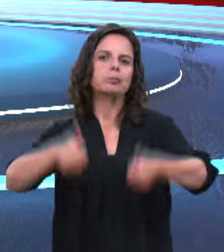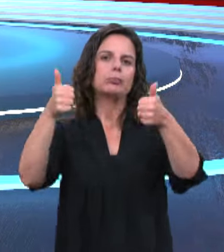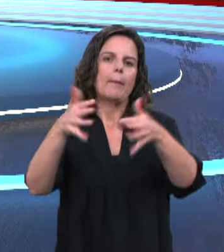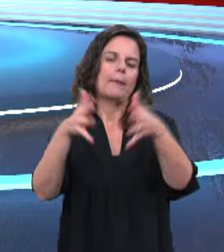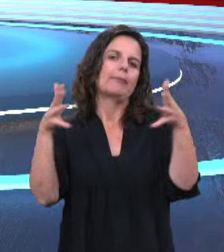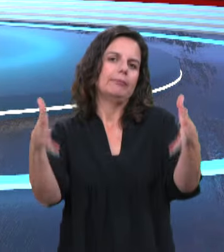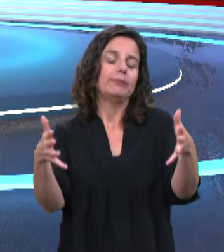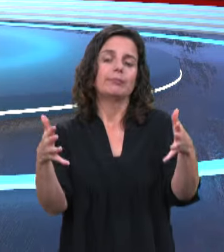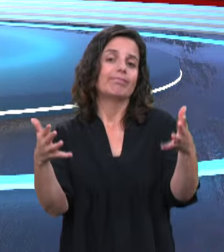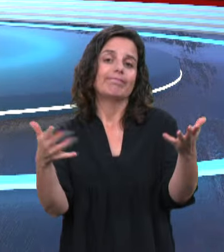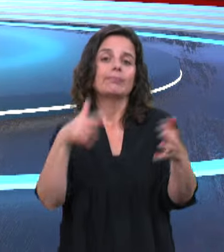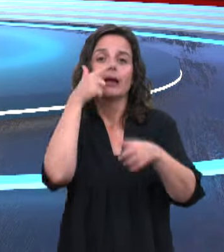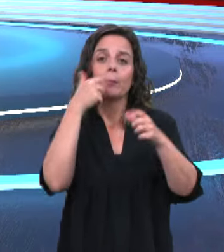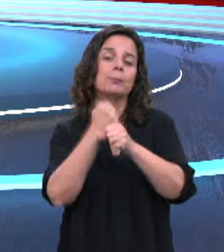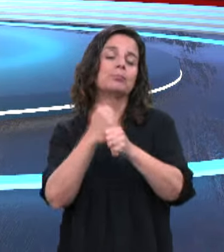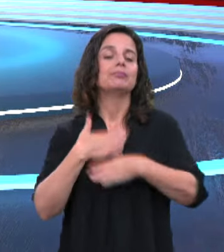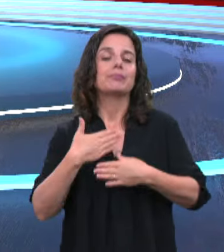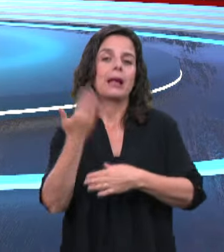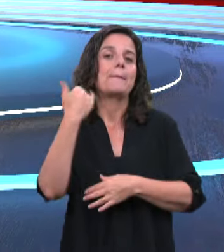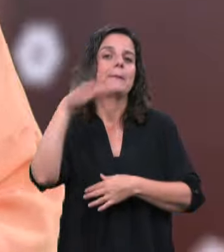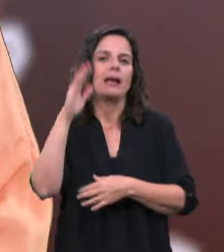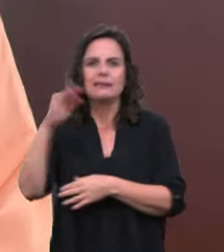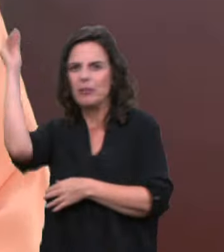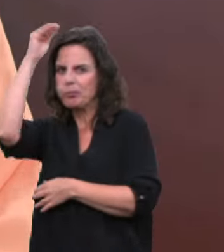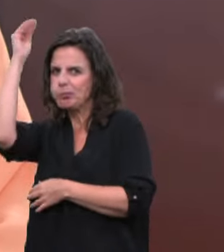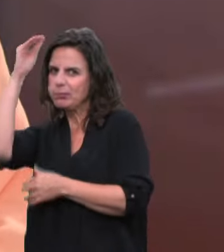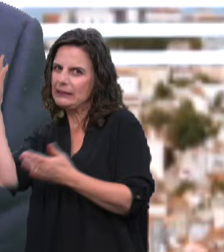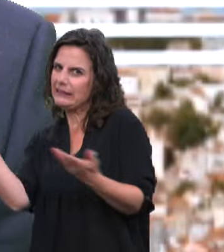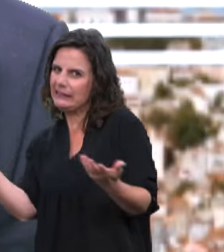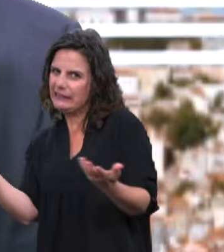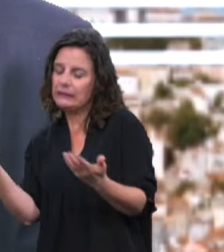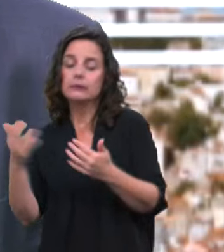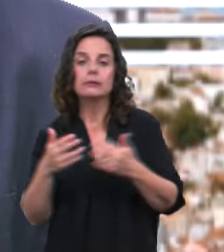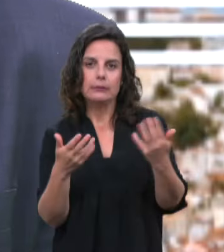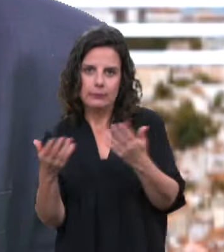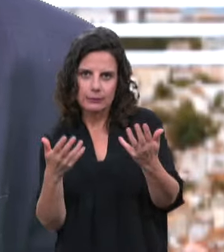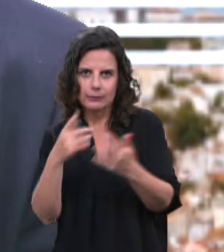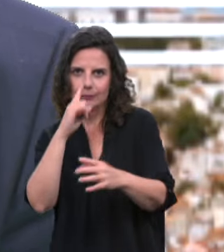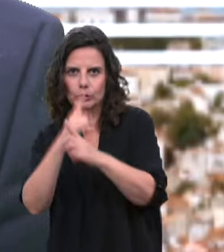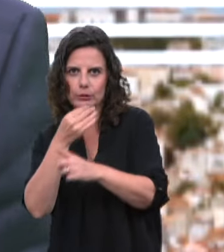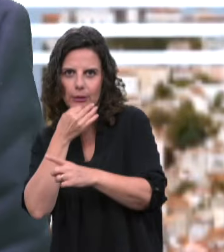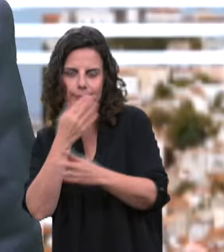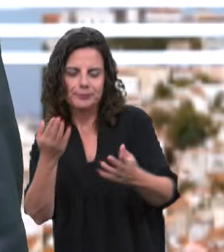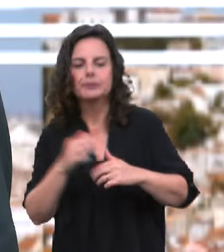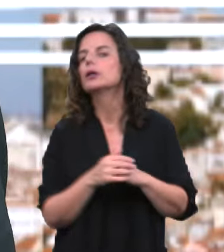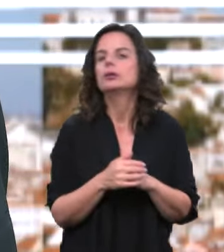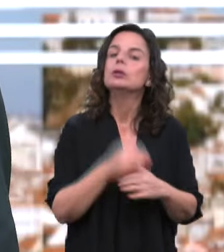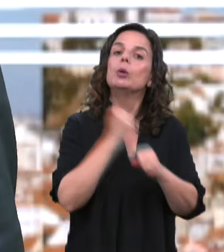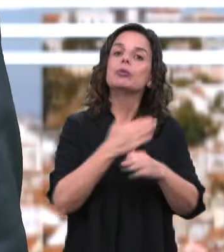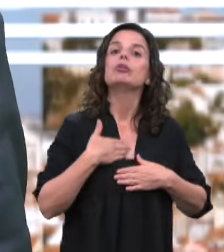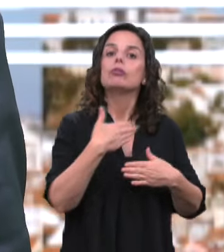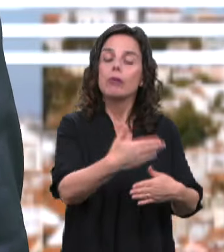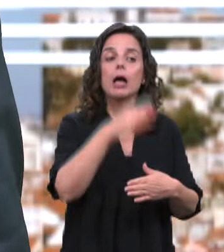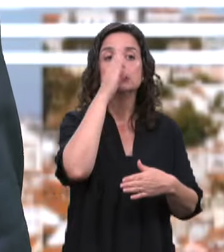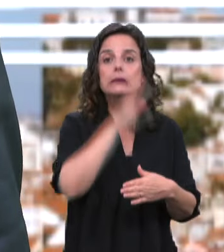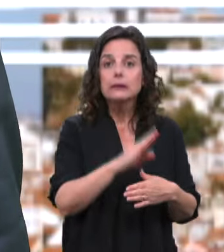há maior número de profissionais. Isso torna difícil que os profissionais que exercem